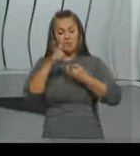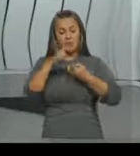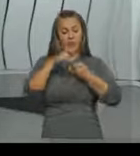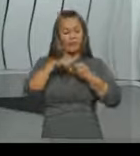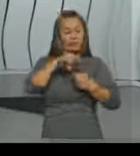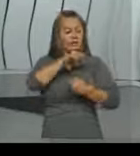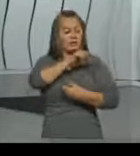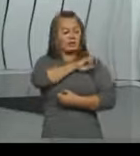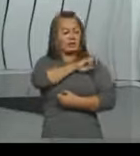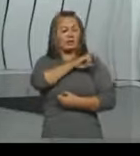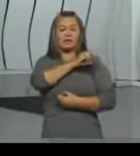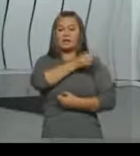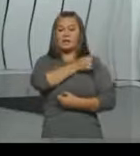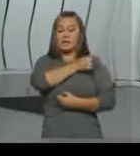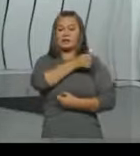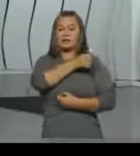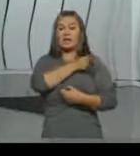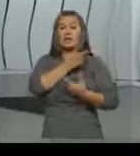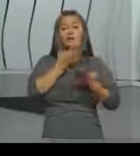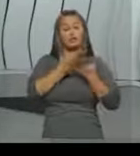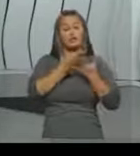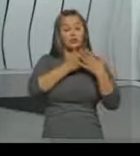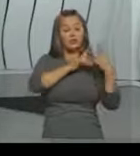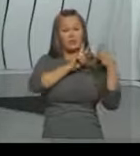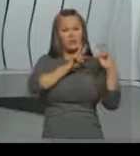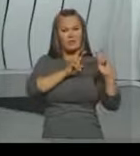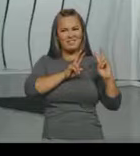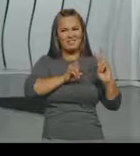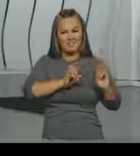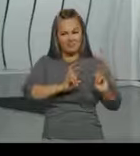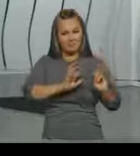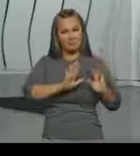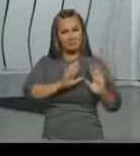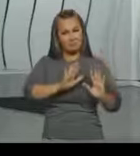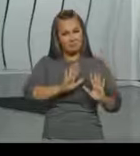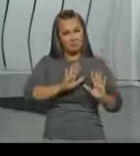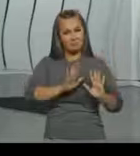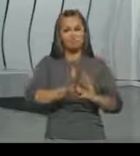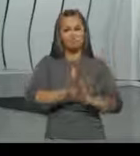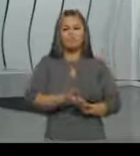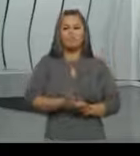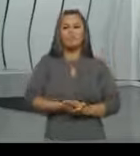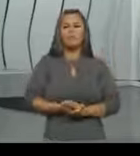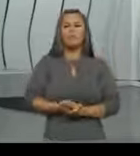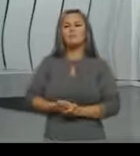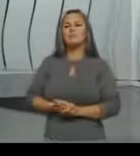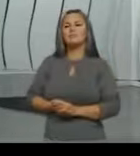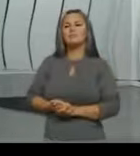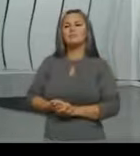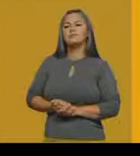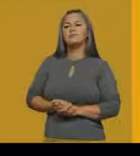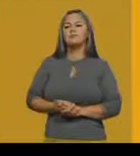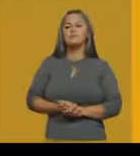Flávio, só tem esses radianos? Não, são alguns que eu coloquei para a gente exemplificar. Olha